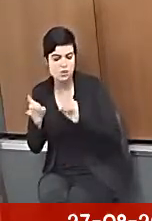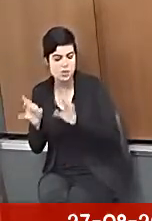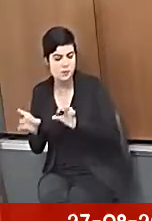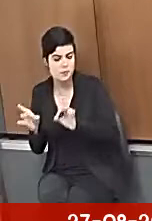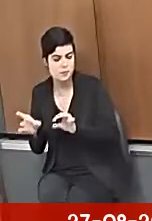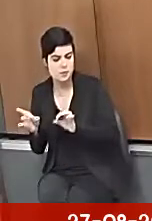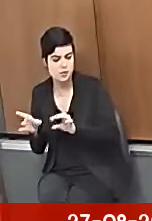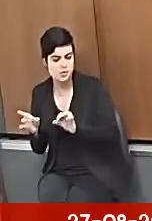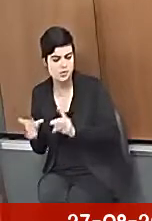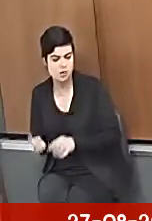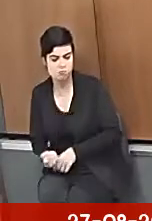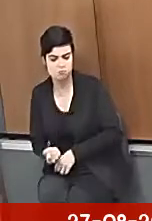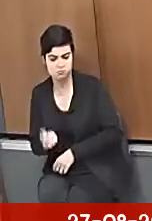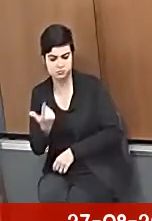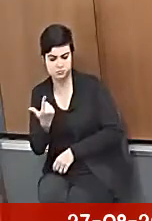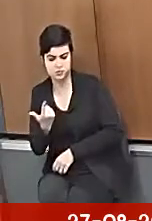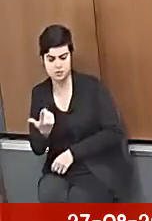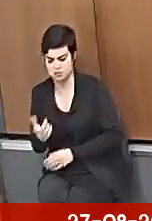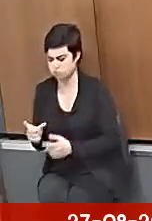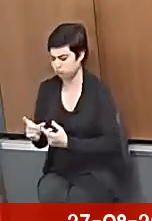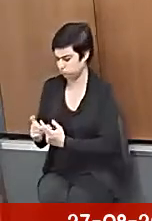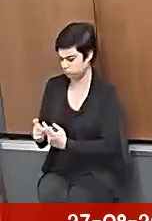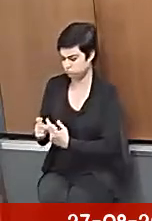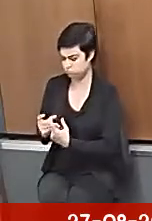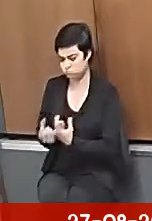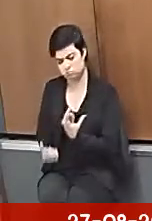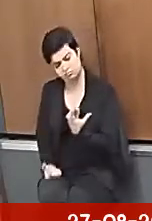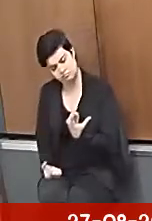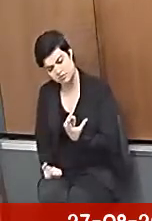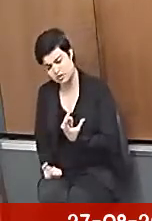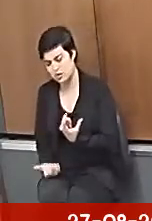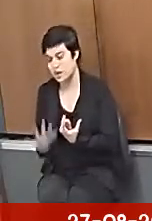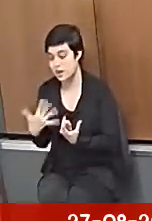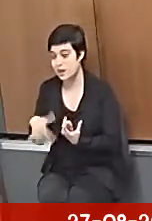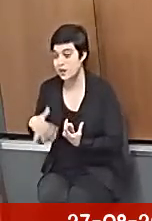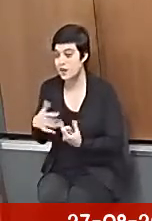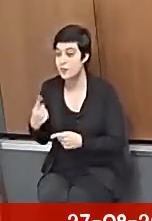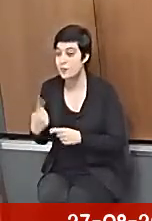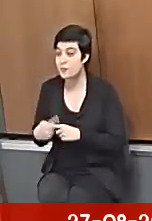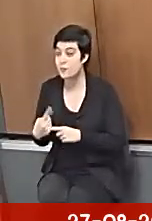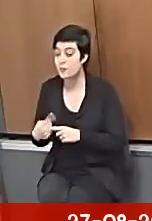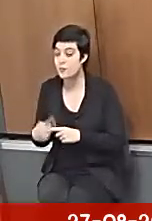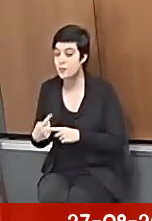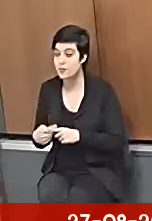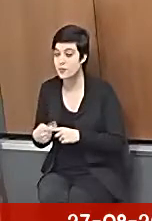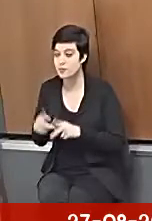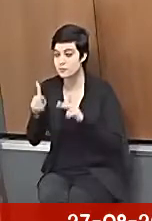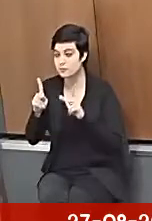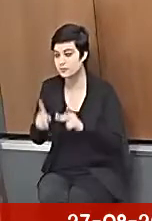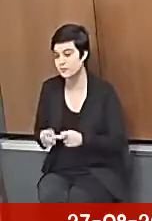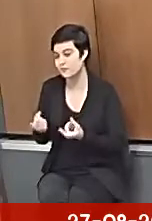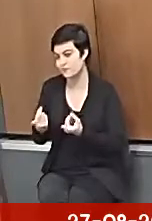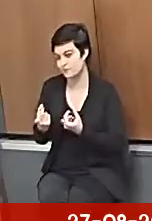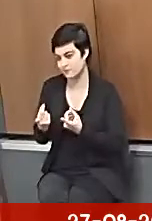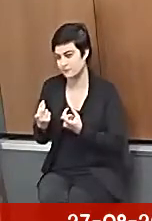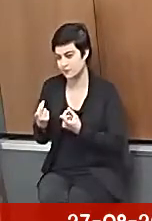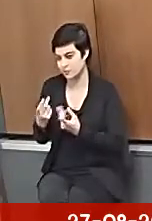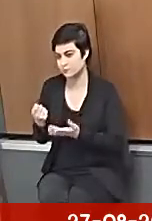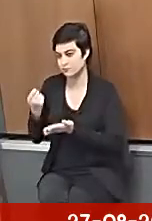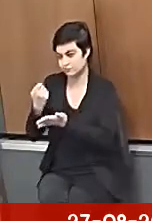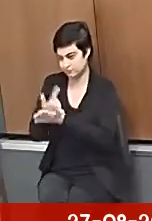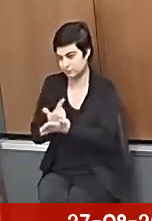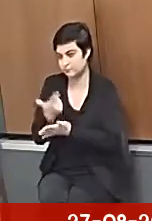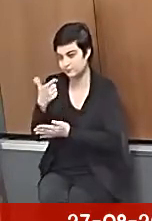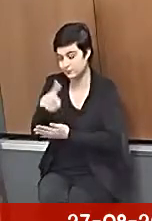foi absurdo é que ao invés disso virei cambista e vem de um ingresso para tentar recuperar um pouco do dia e subiu já a indignação